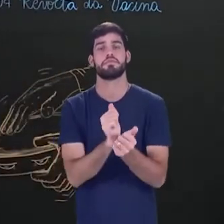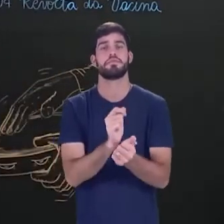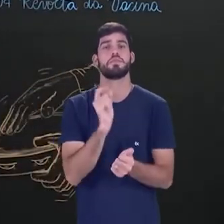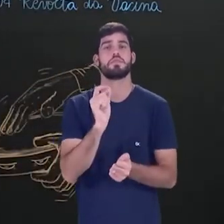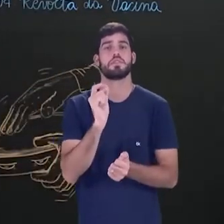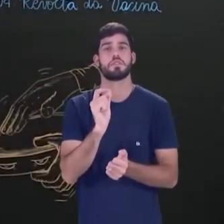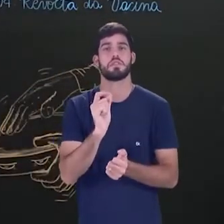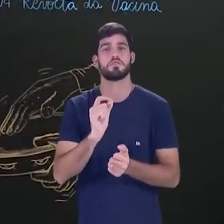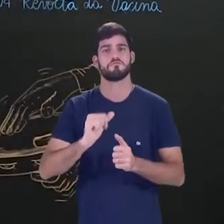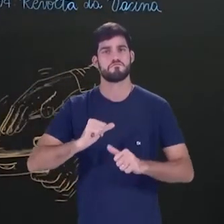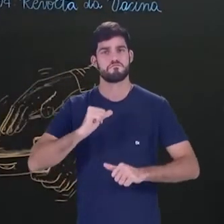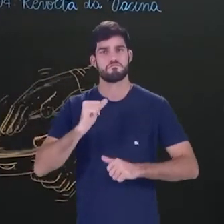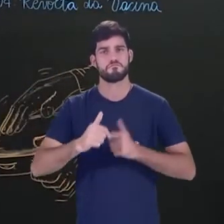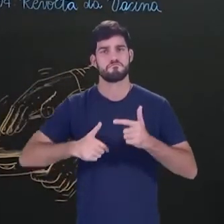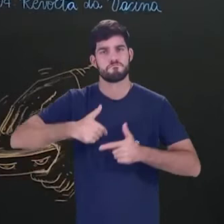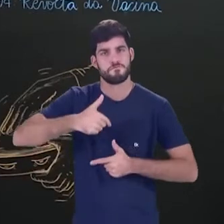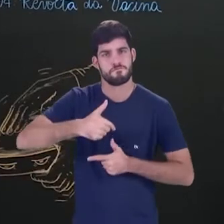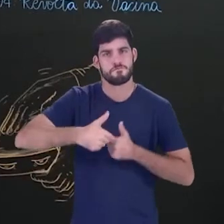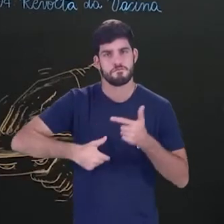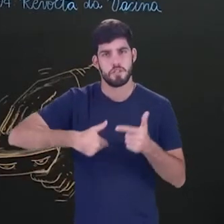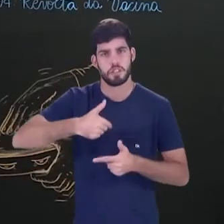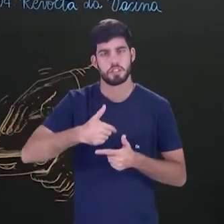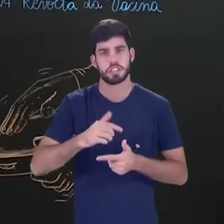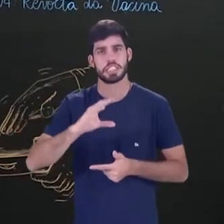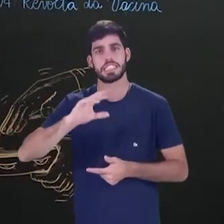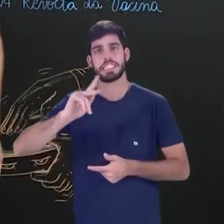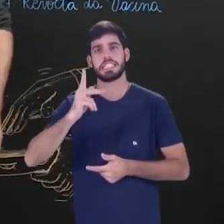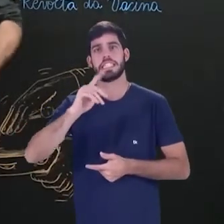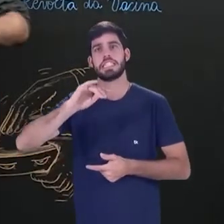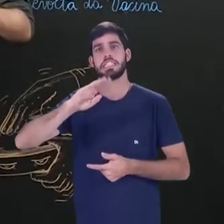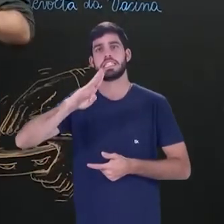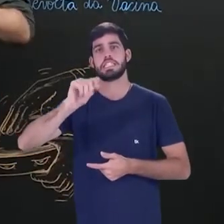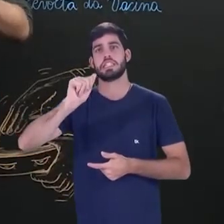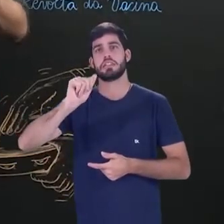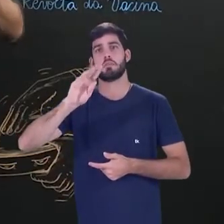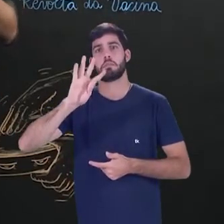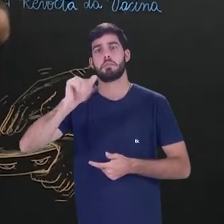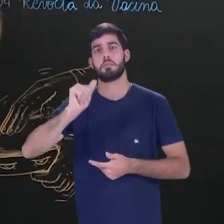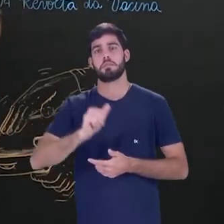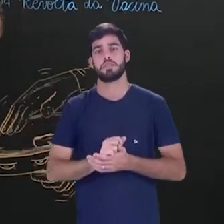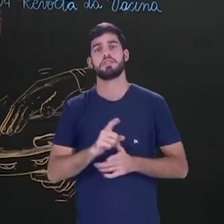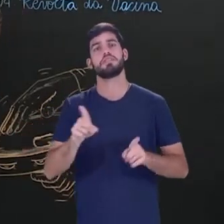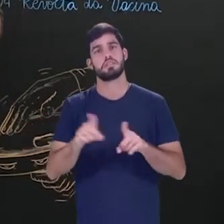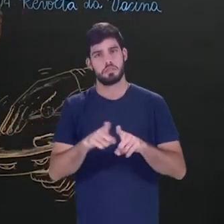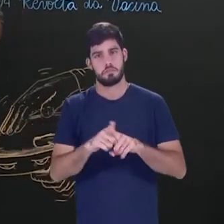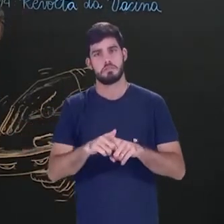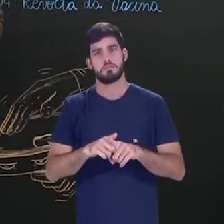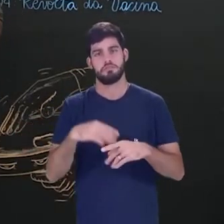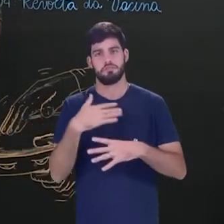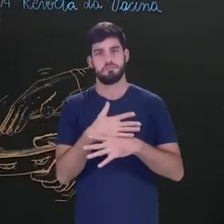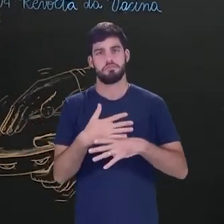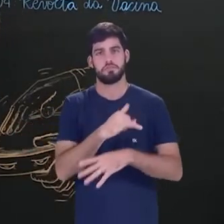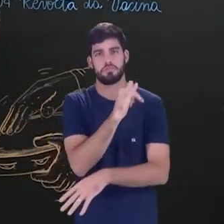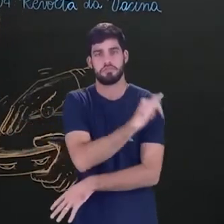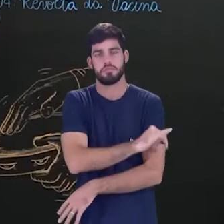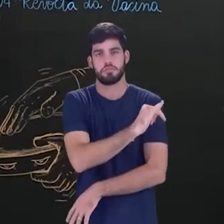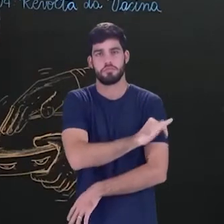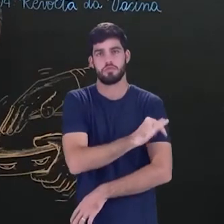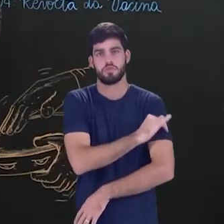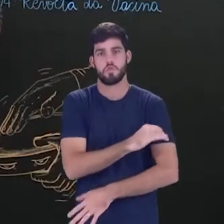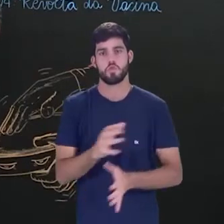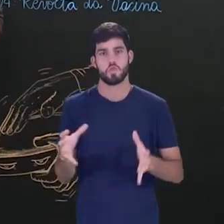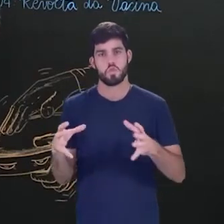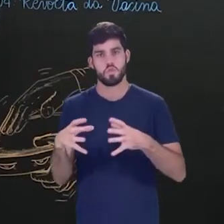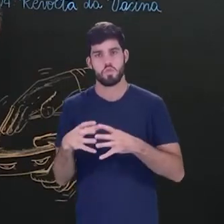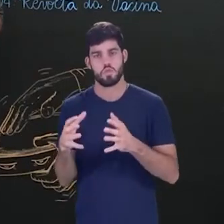da Chibata. Também aconteceu na cidade do Rio de Janeiro, quando um grupo de marinheiros tomou um navio